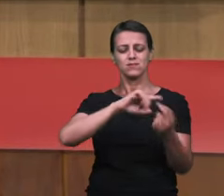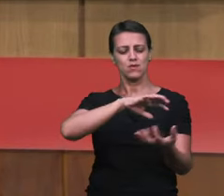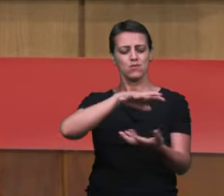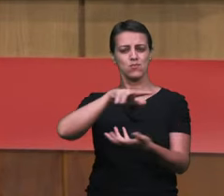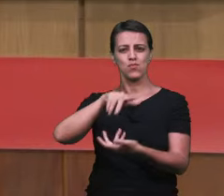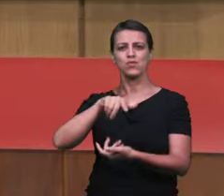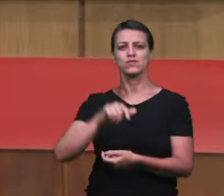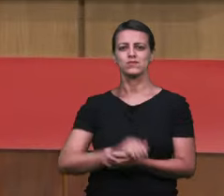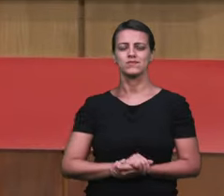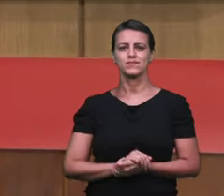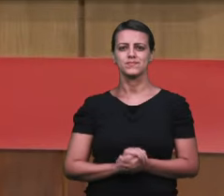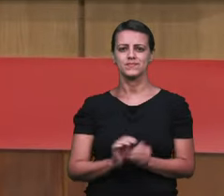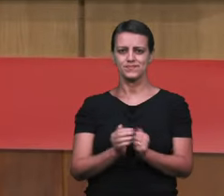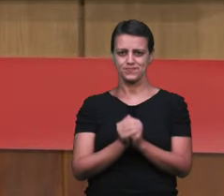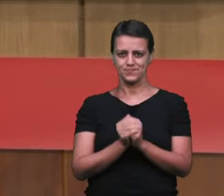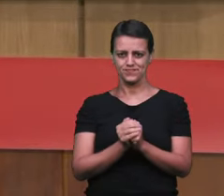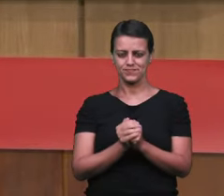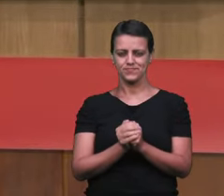exterior. Vamos orar?